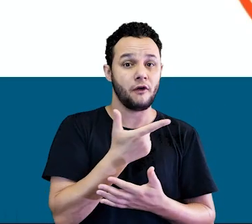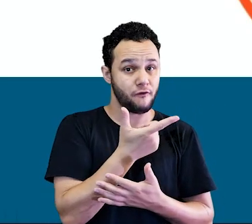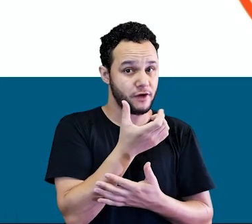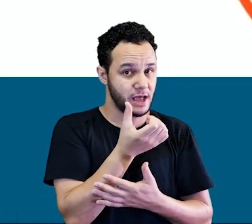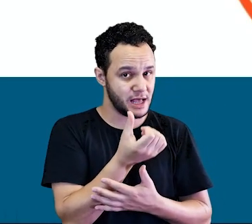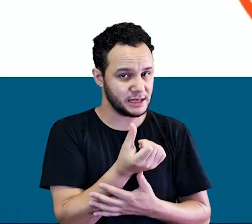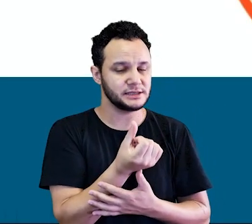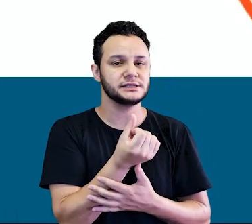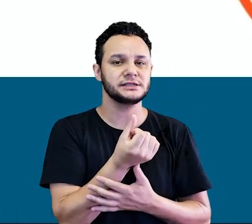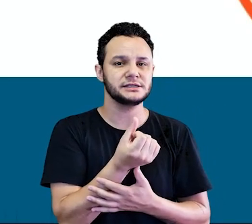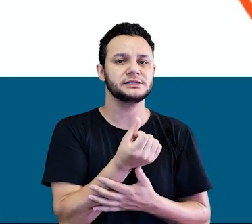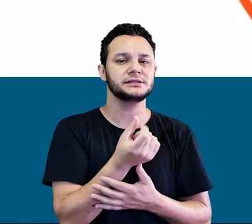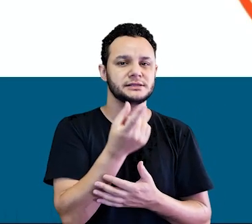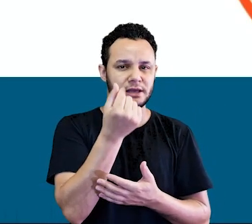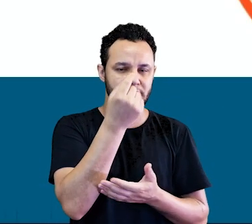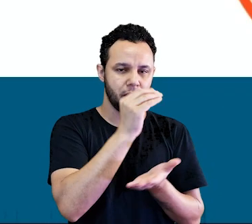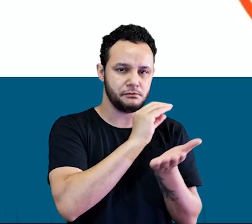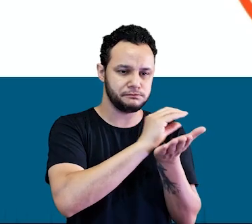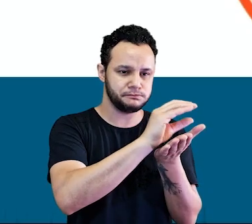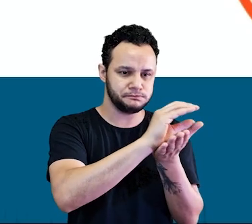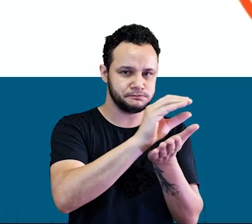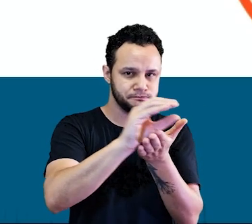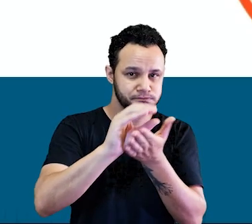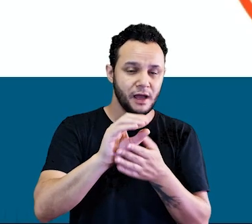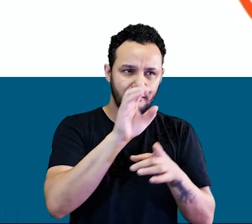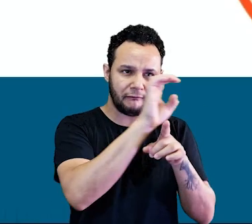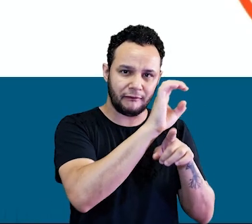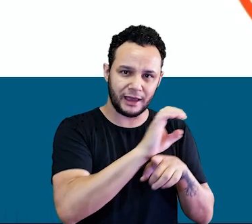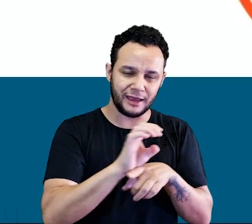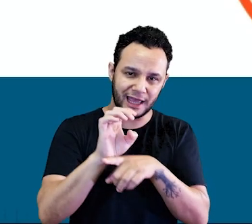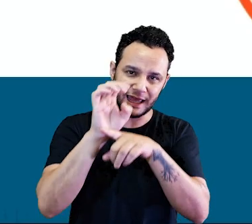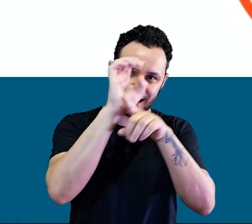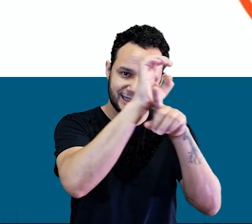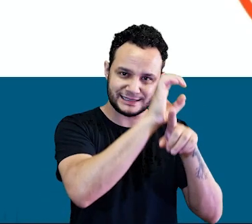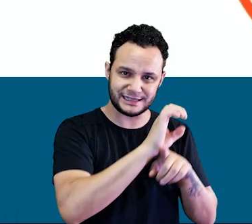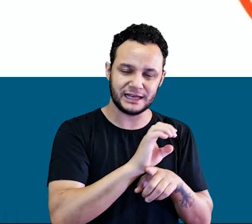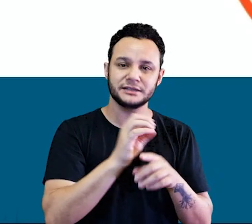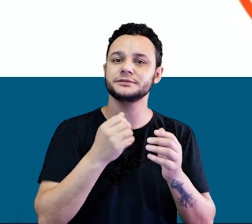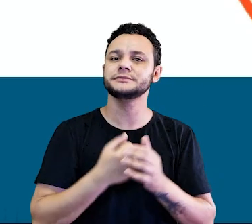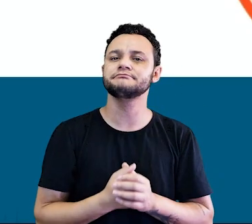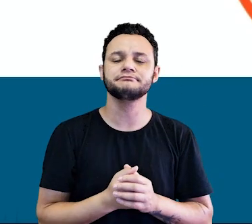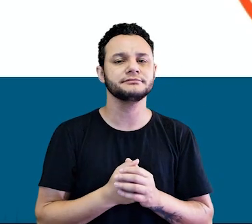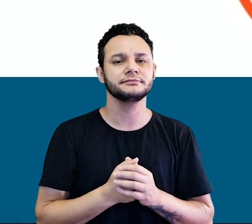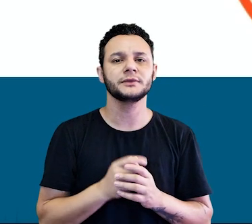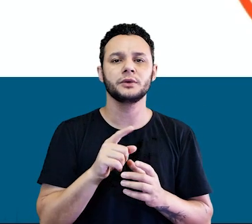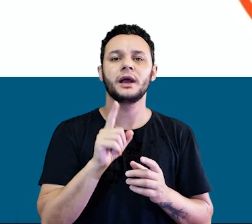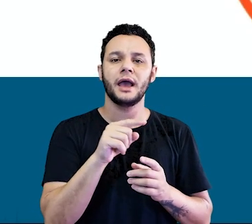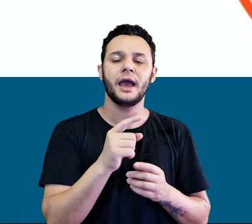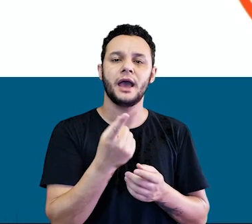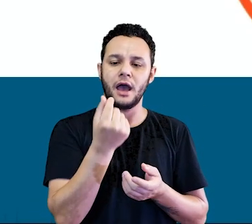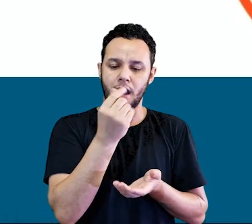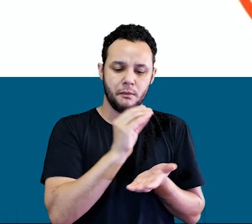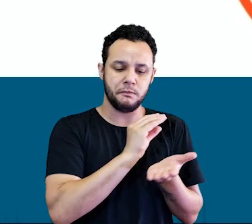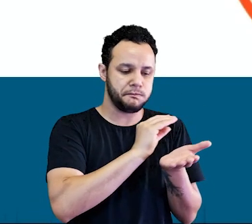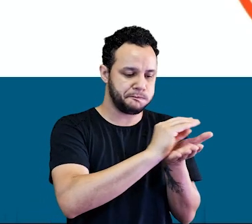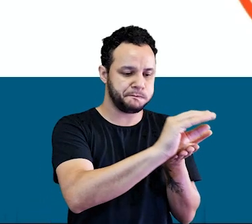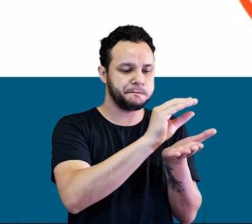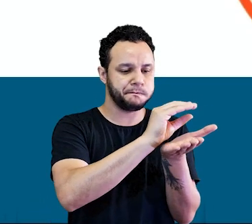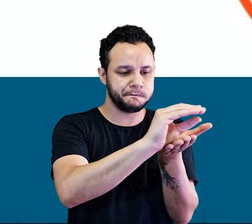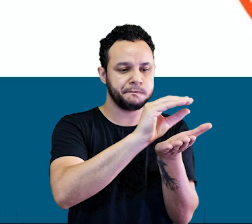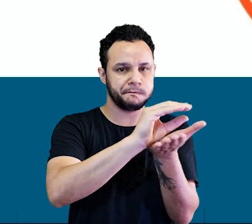26 fundos estaduais e um fundo, né, do Distrito Federal, e ele serve, então, como um mecanismo